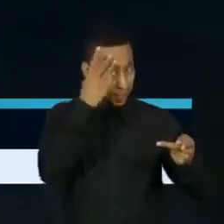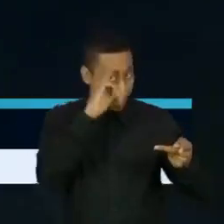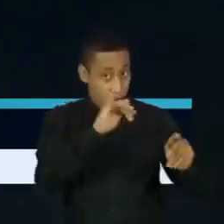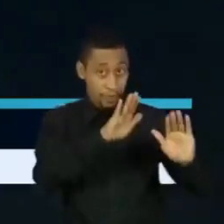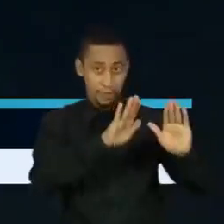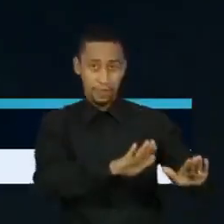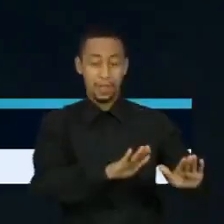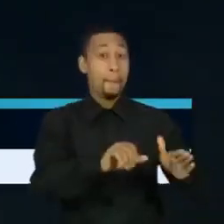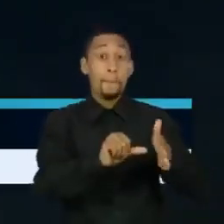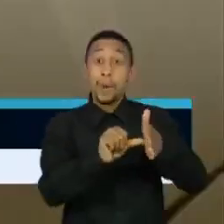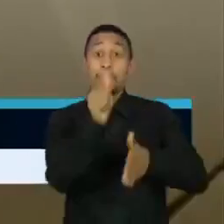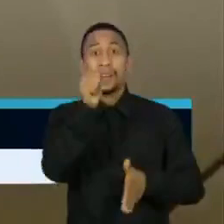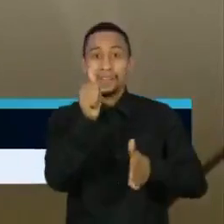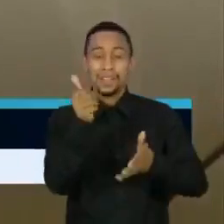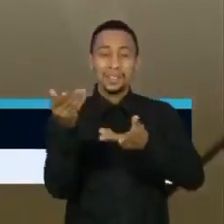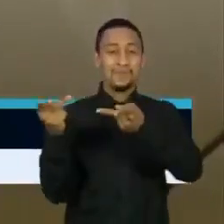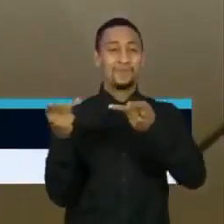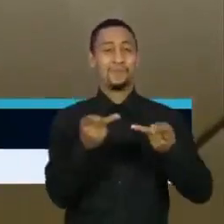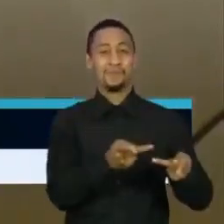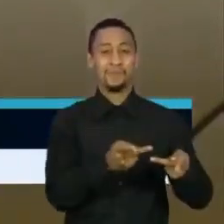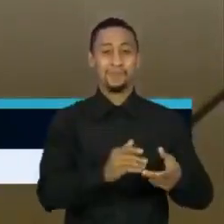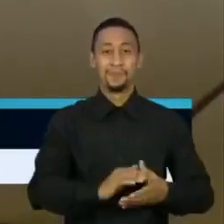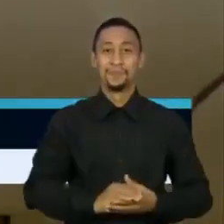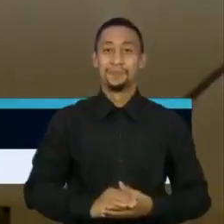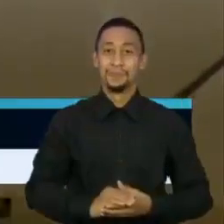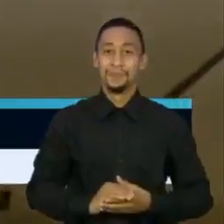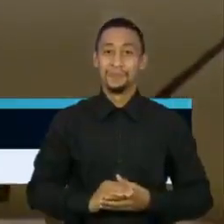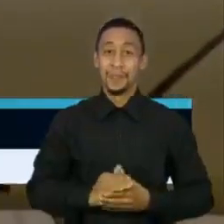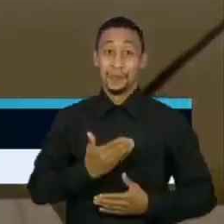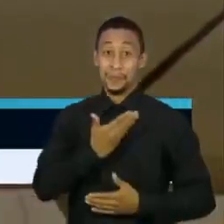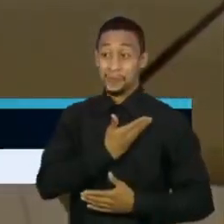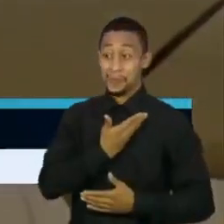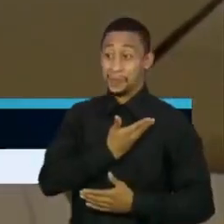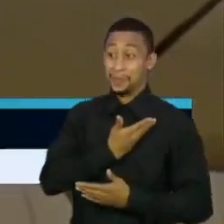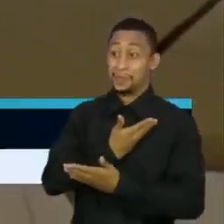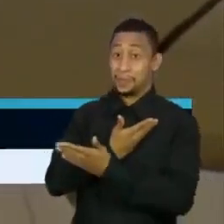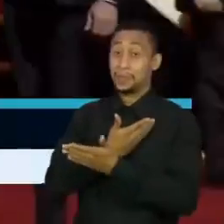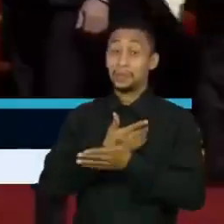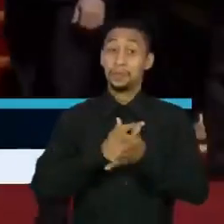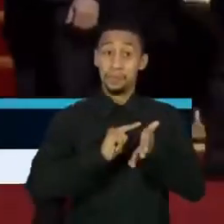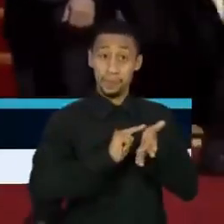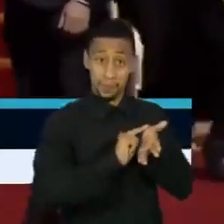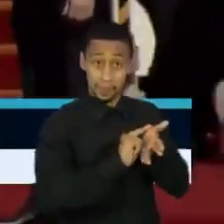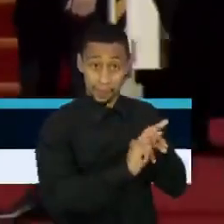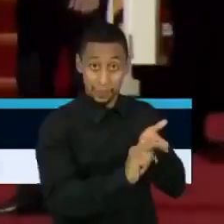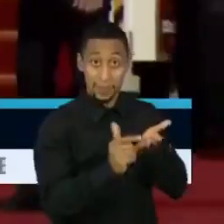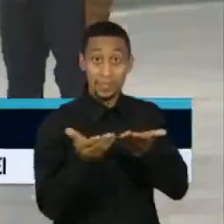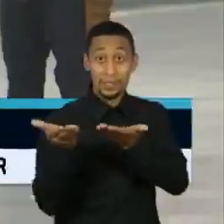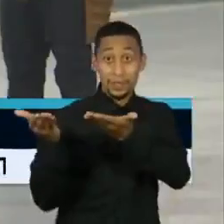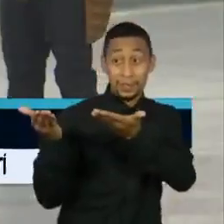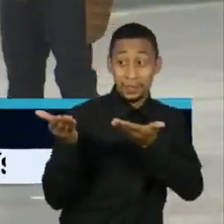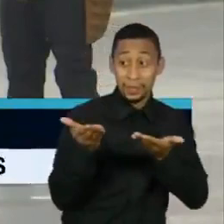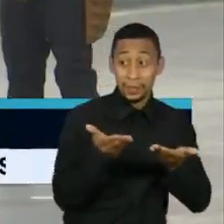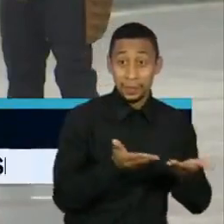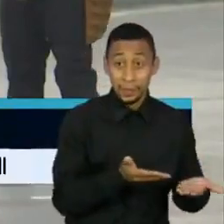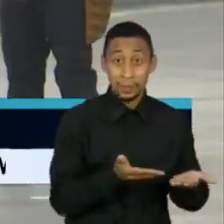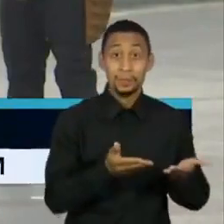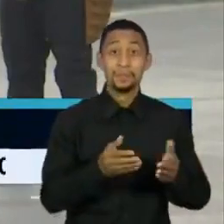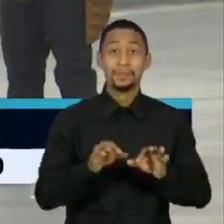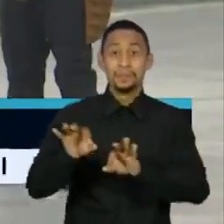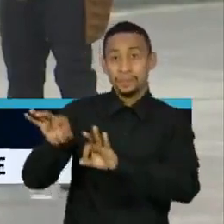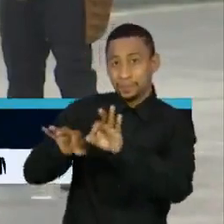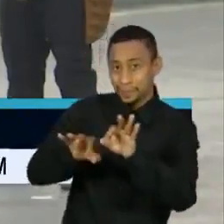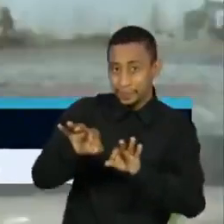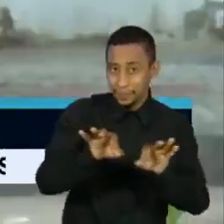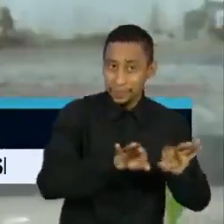vai ao país do Oriente Médio. Francisco foi recebido pelo primeiro-ministro iraquiano ao descer do avião. Um forte esquema